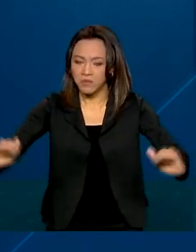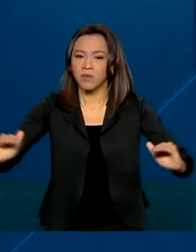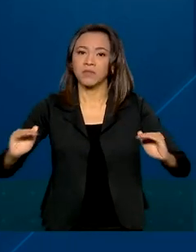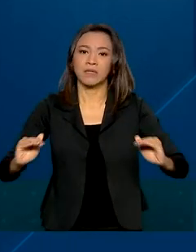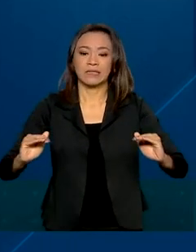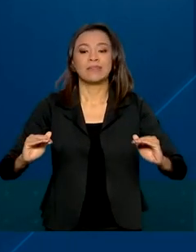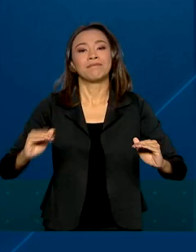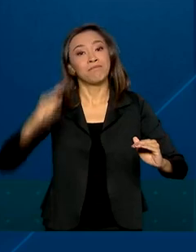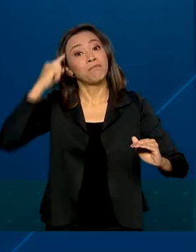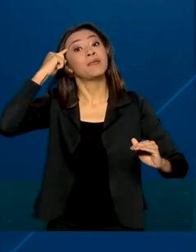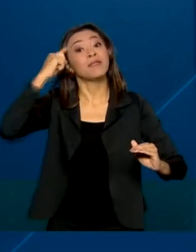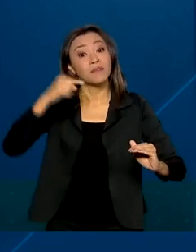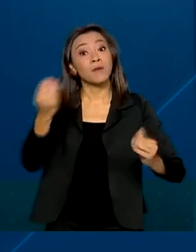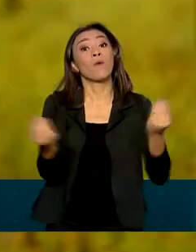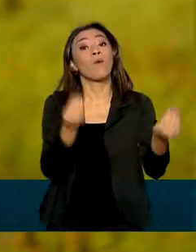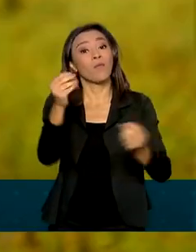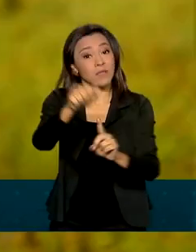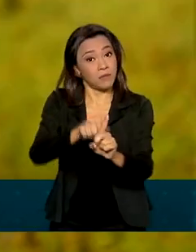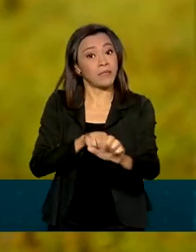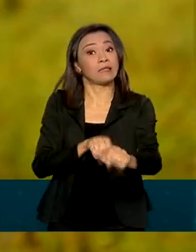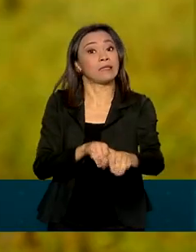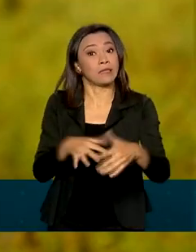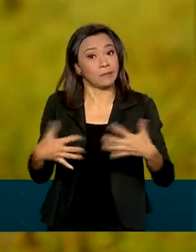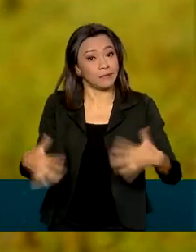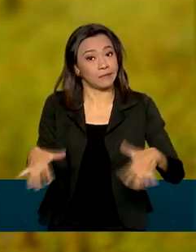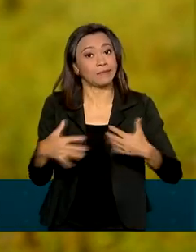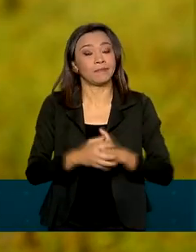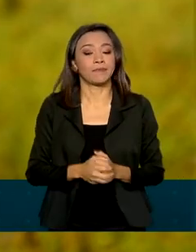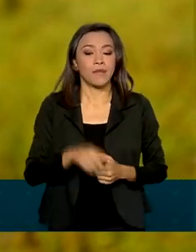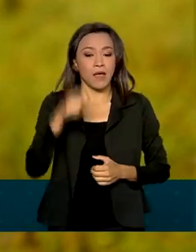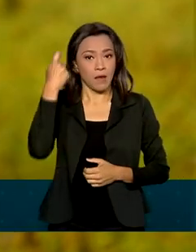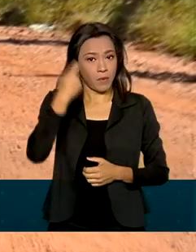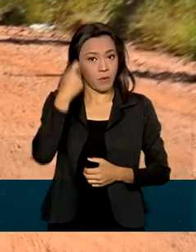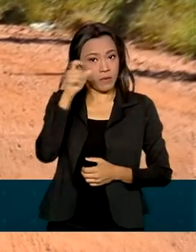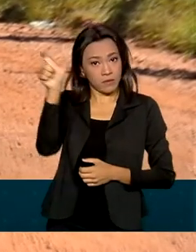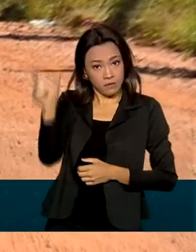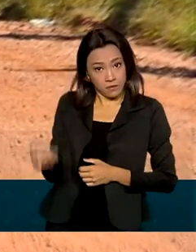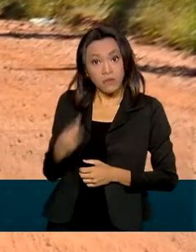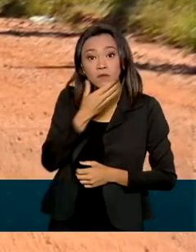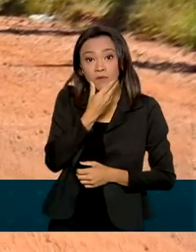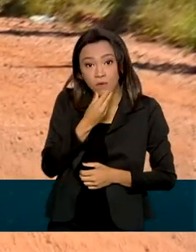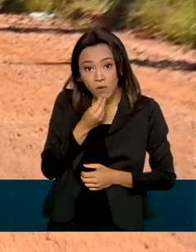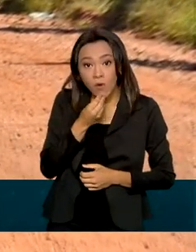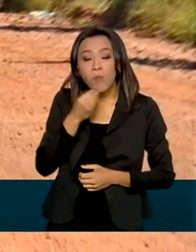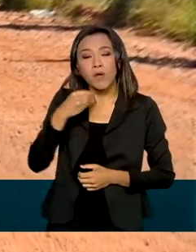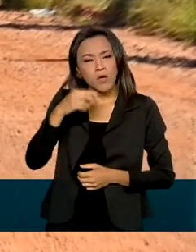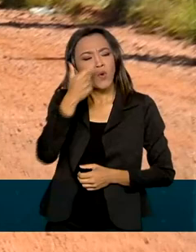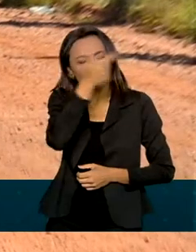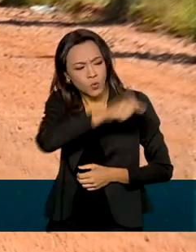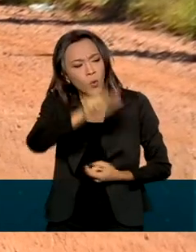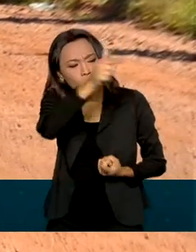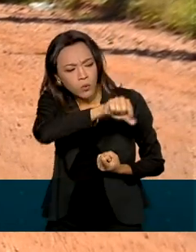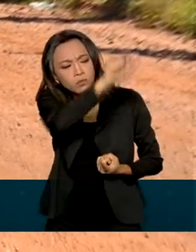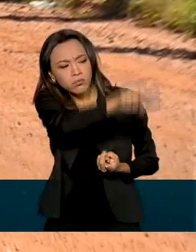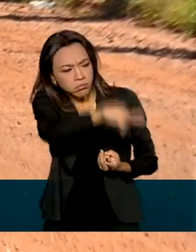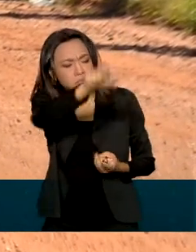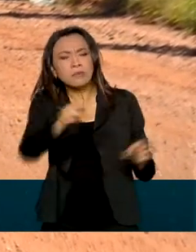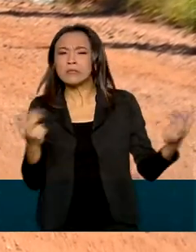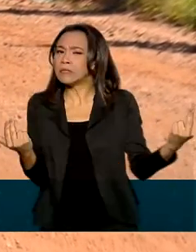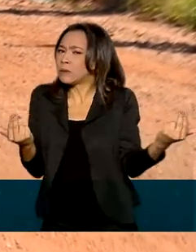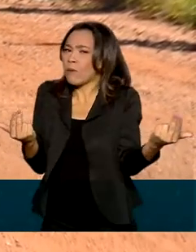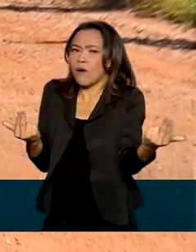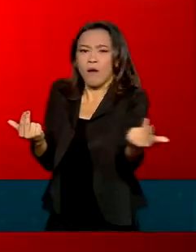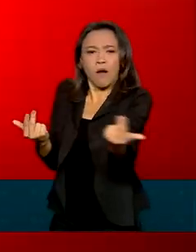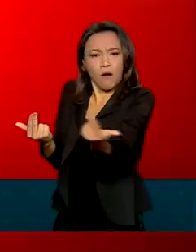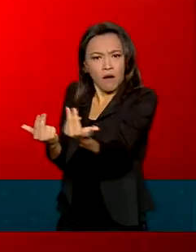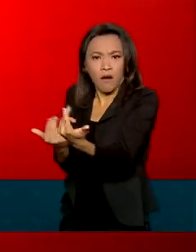como será no meio de setembro. A preocupação do seu Cristóvão é compartilhada por outros produtores rurais e pecuaristas